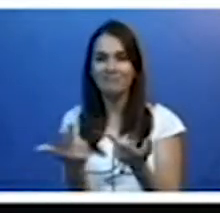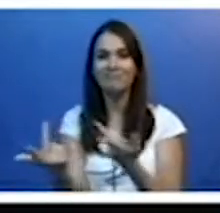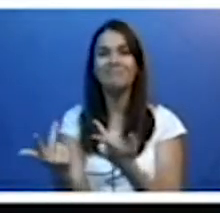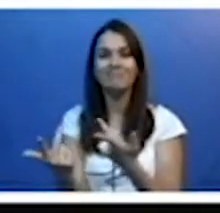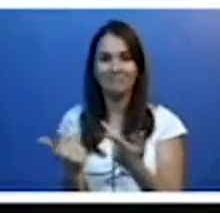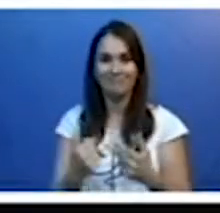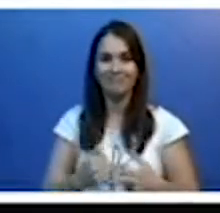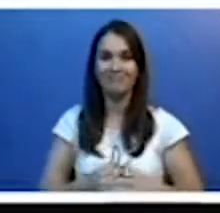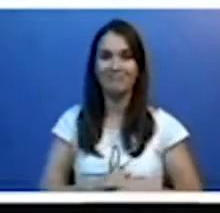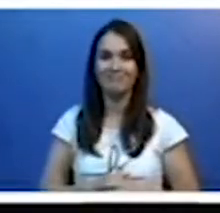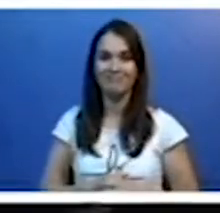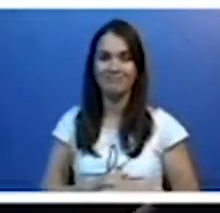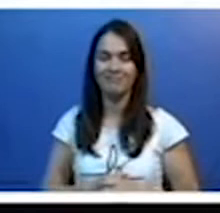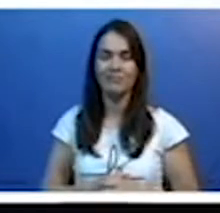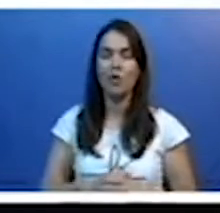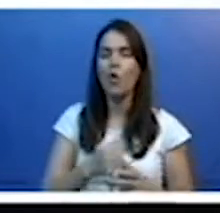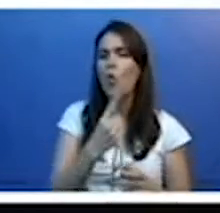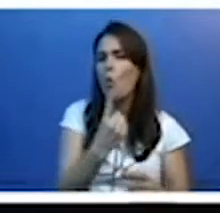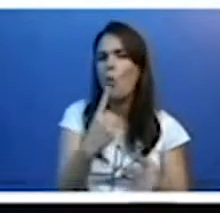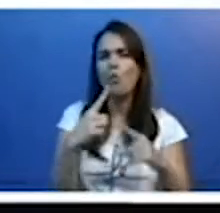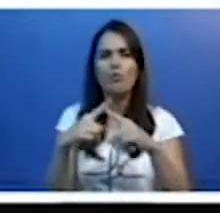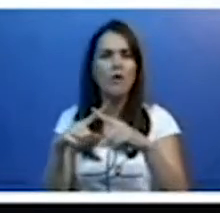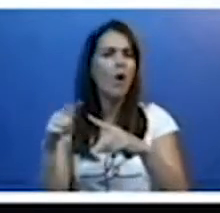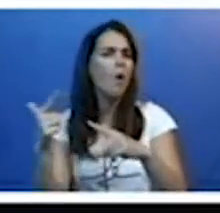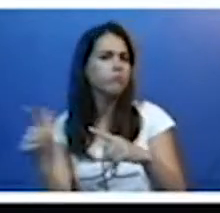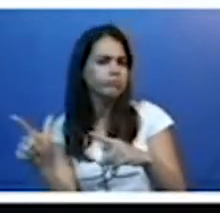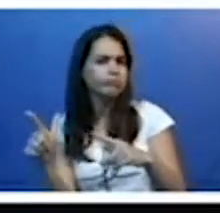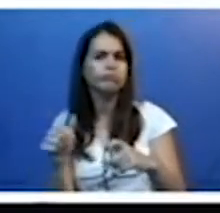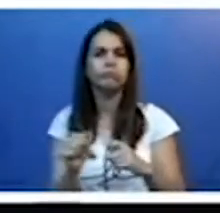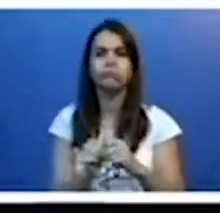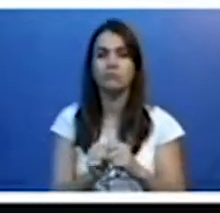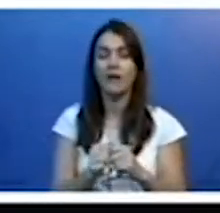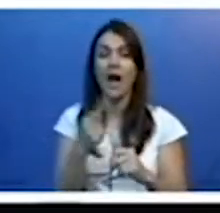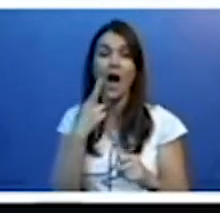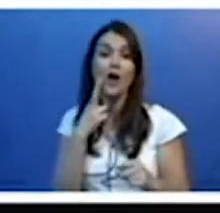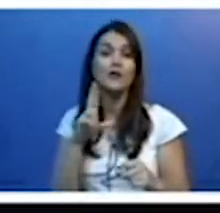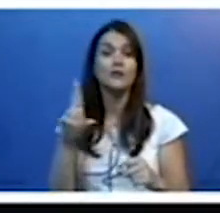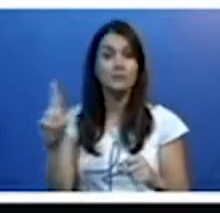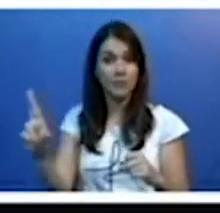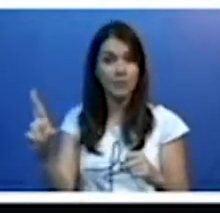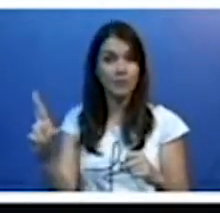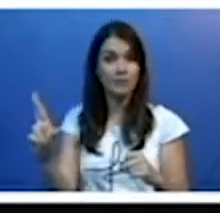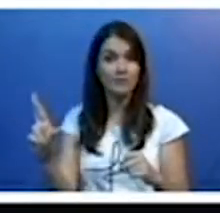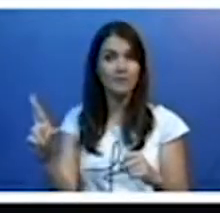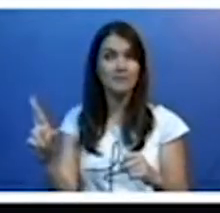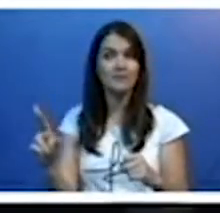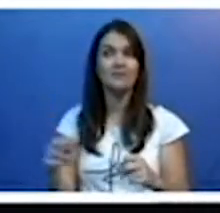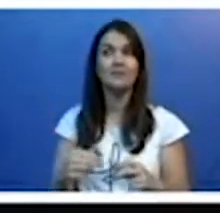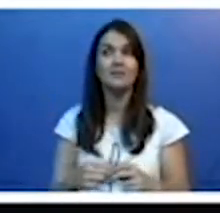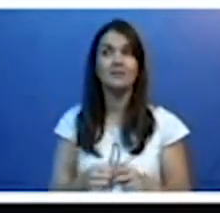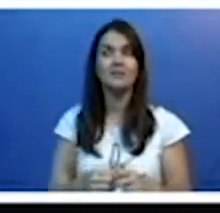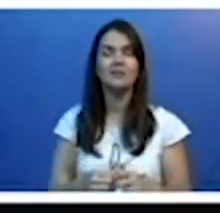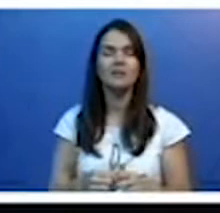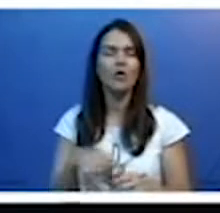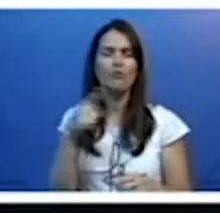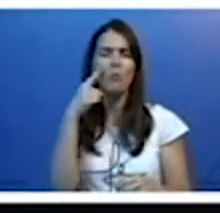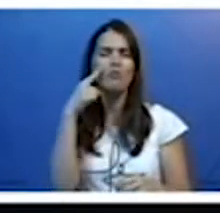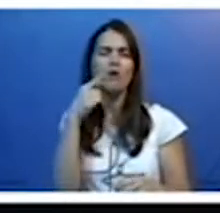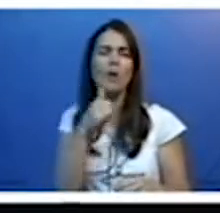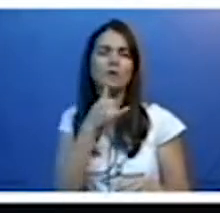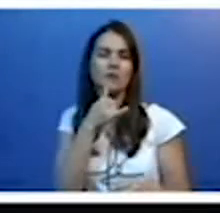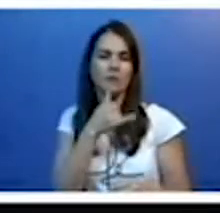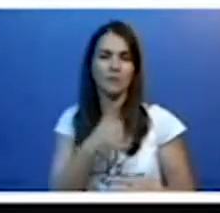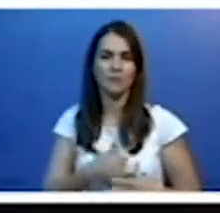isso? Um vezes o outro vai dar o resultado igual a outra multiplicação. No exemplo vai ficar mais